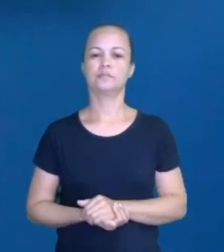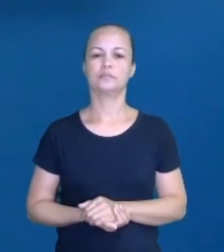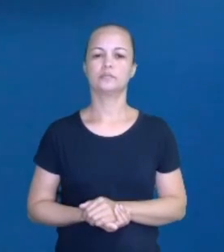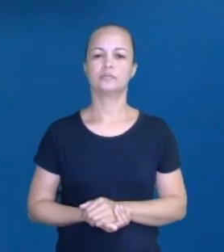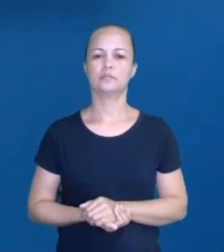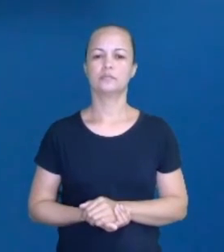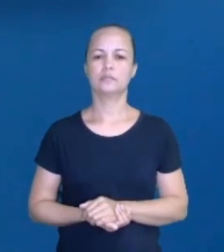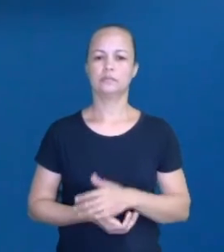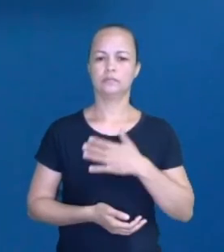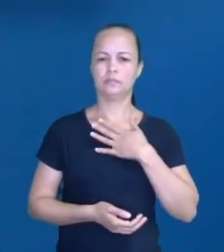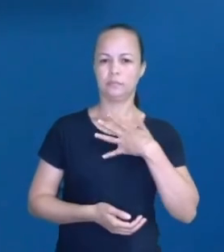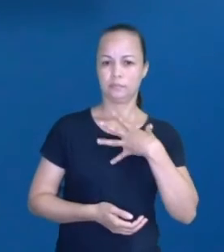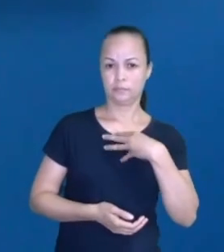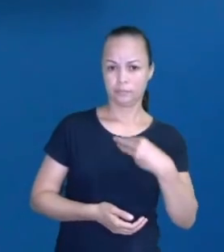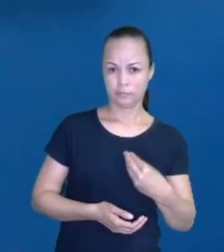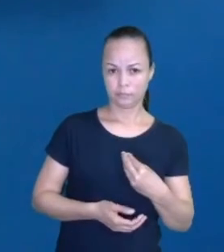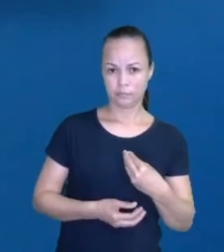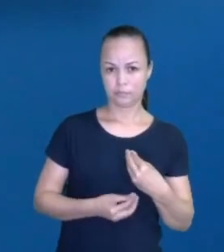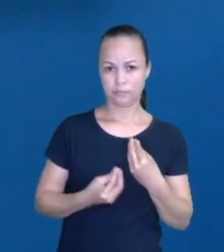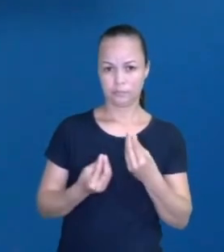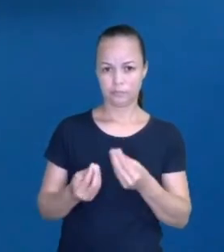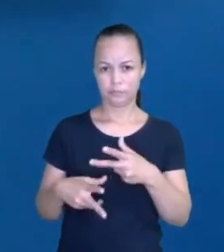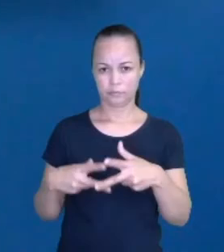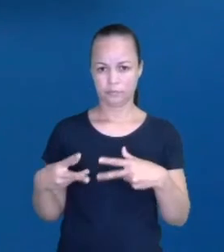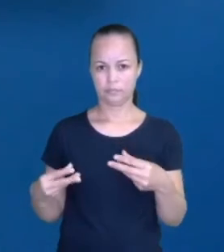É para meu filho?